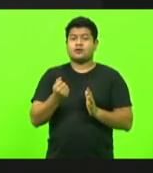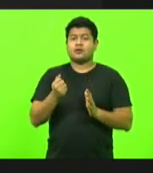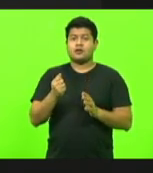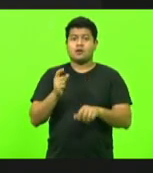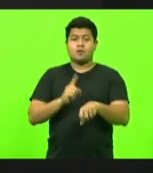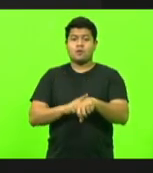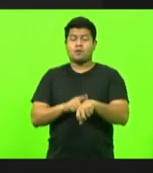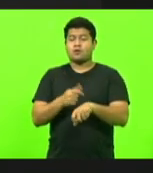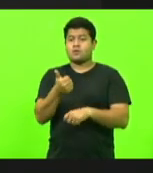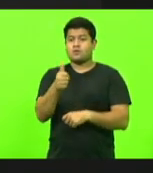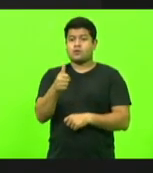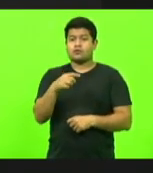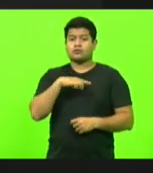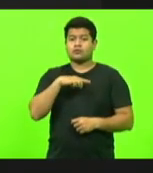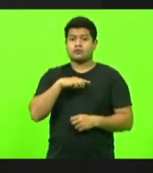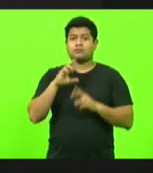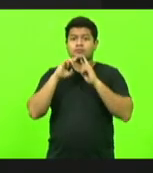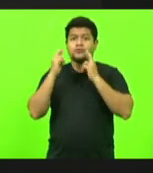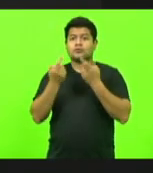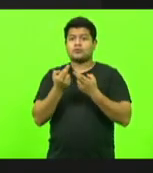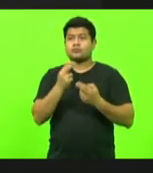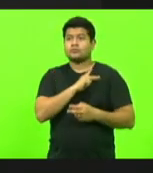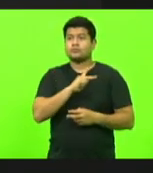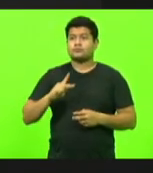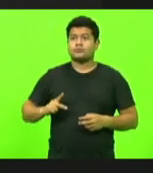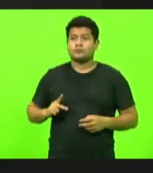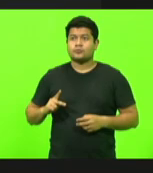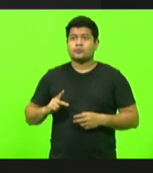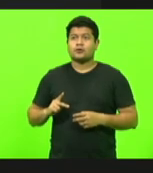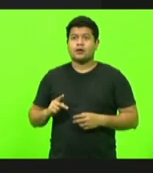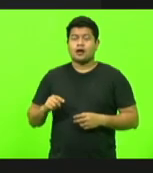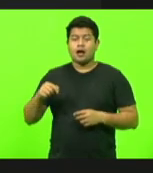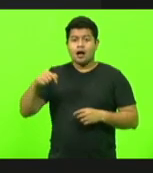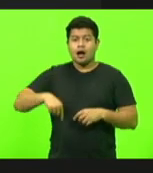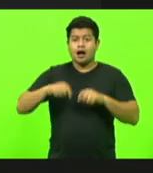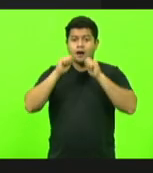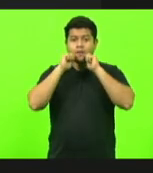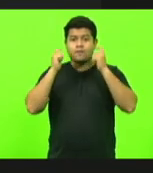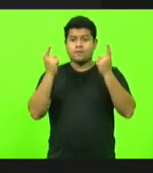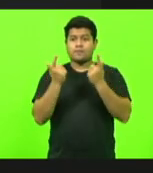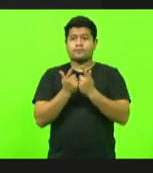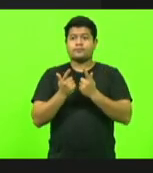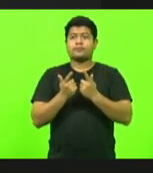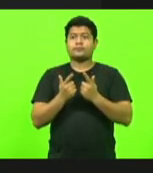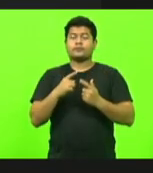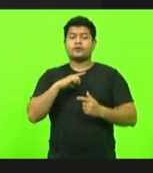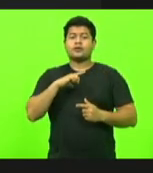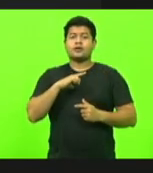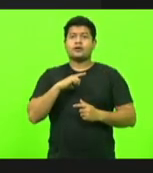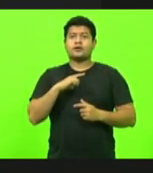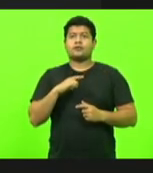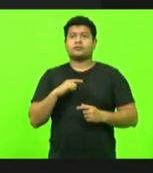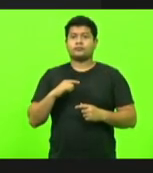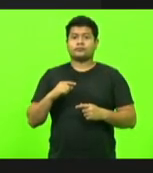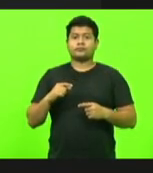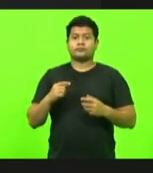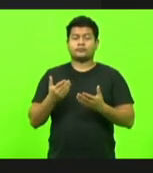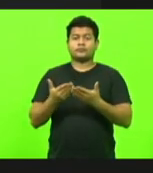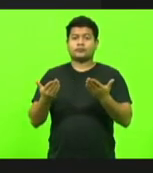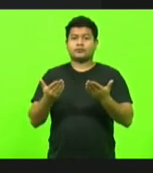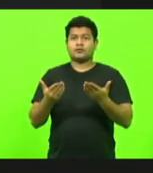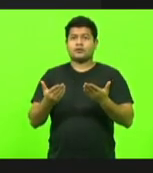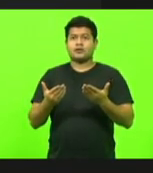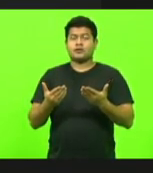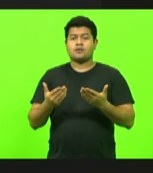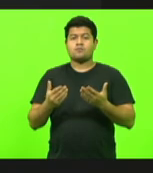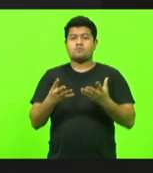11 horas, nós teremos uma audiência pública aqui na Assembleia Legislativa para tratar da questão da mortalidade das